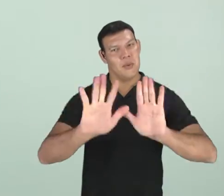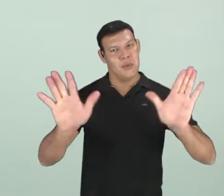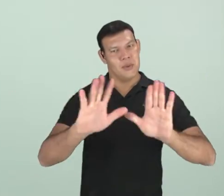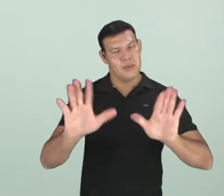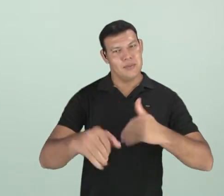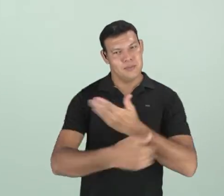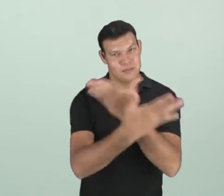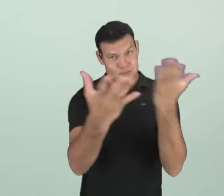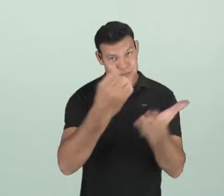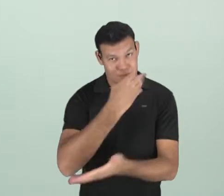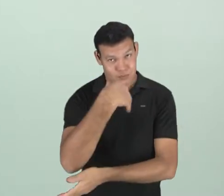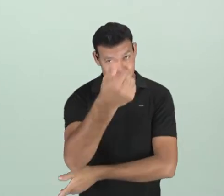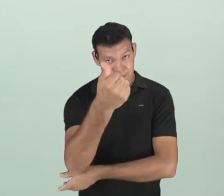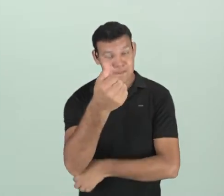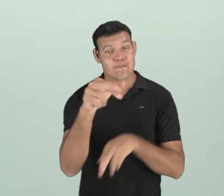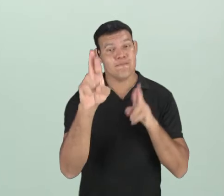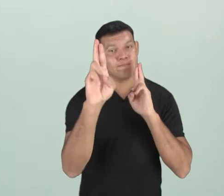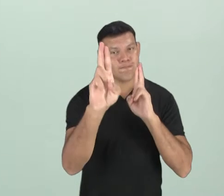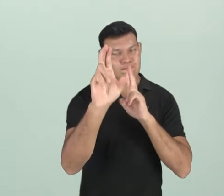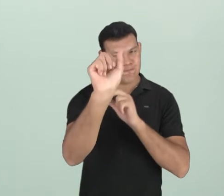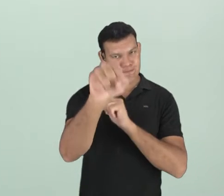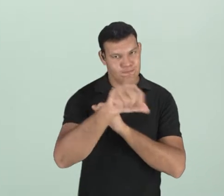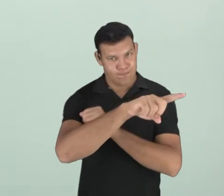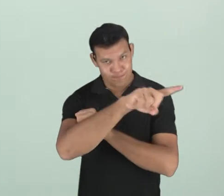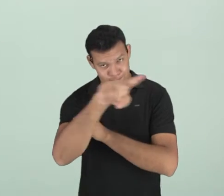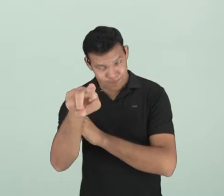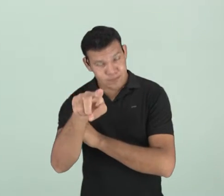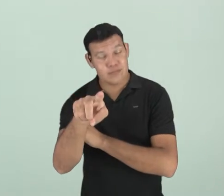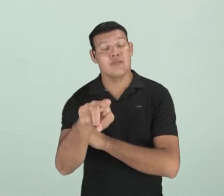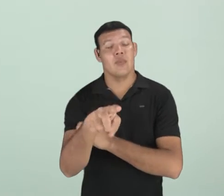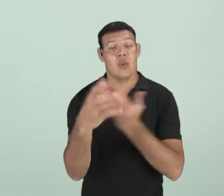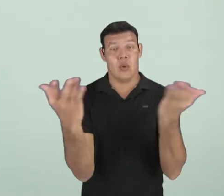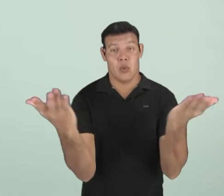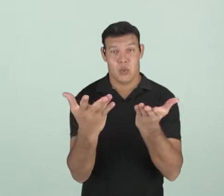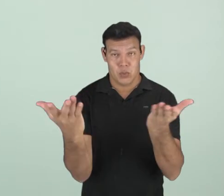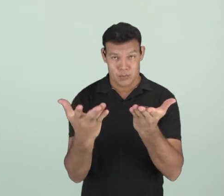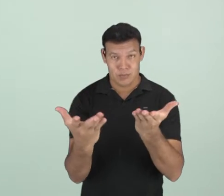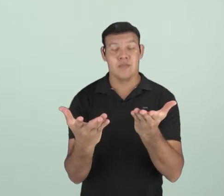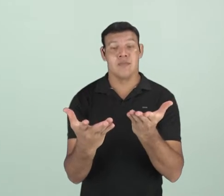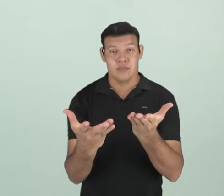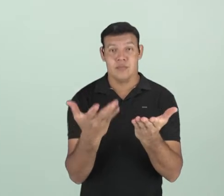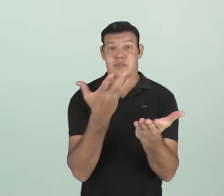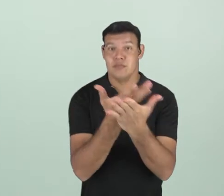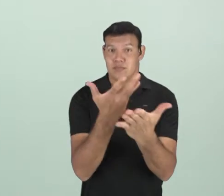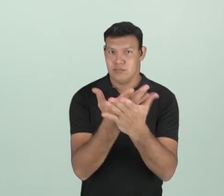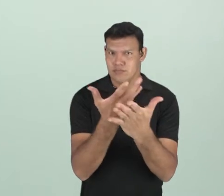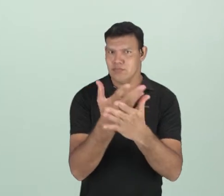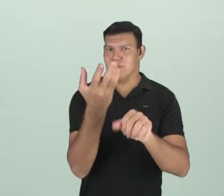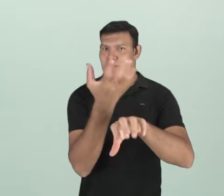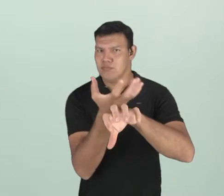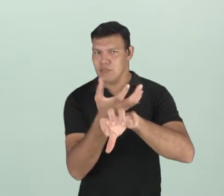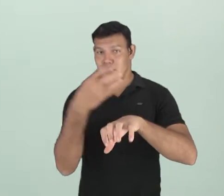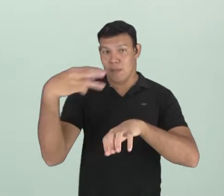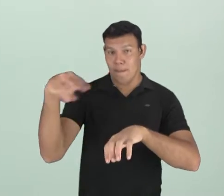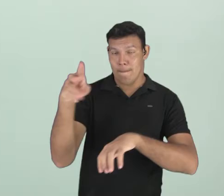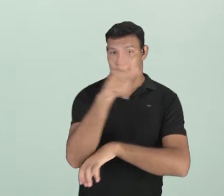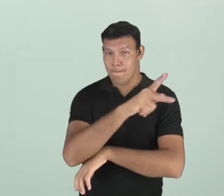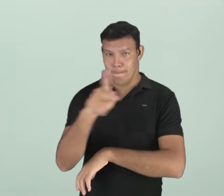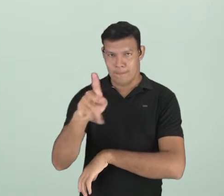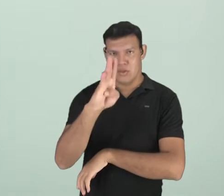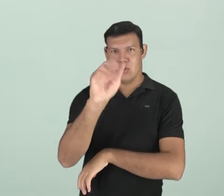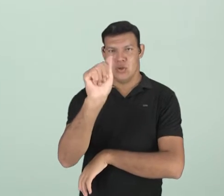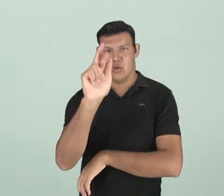Olá pessoal, tudo bem? Eu espero que esteja tudo bem com vocês. Hoje nós vamos a mais uma aula de matemática. Meu nome é Bartô, professor